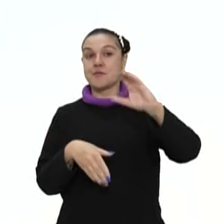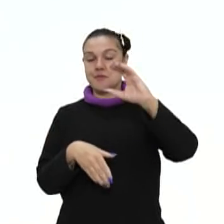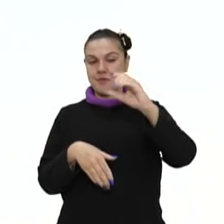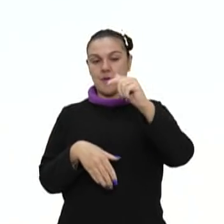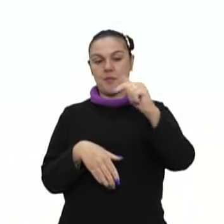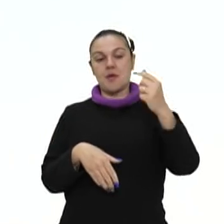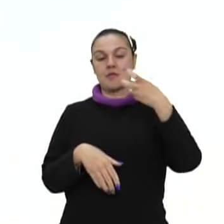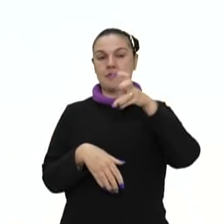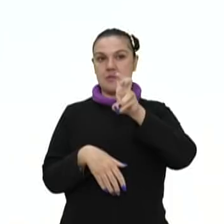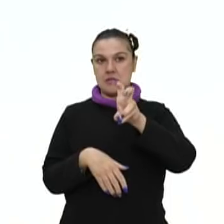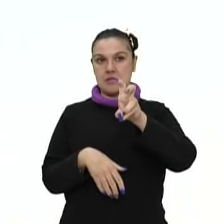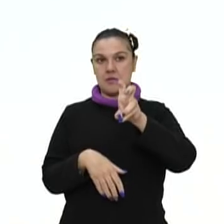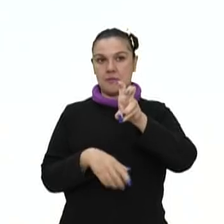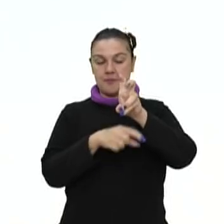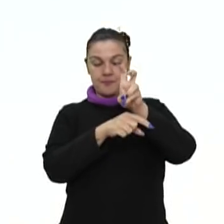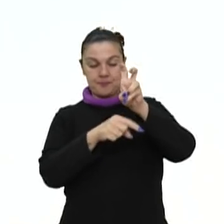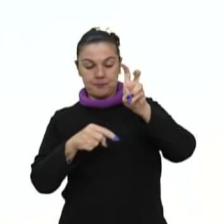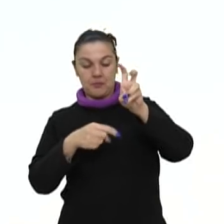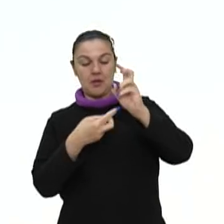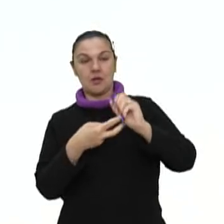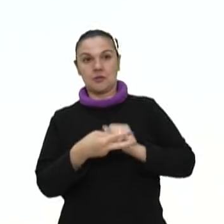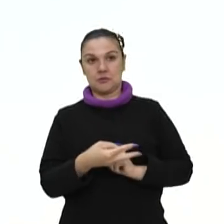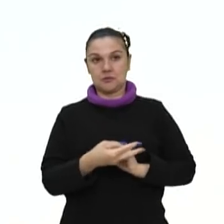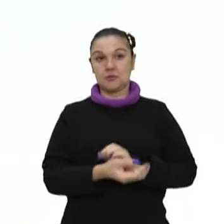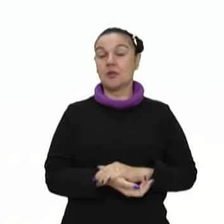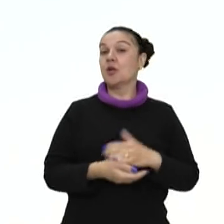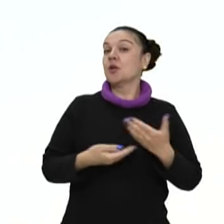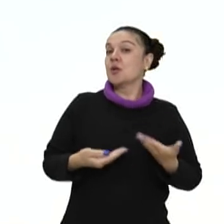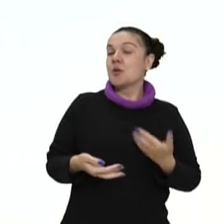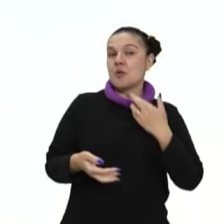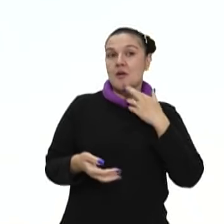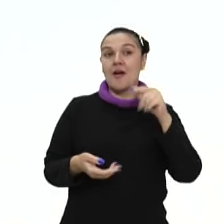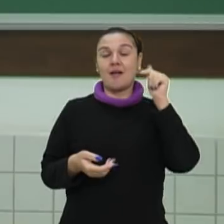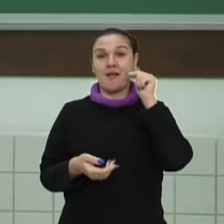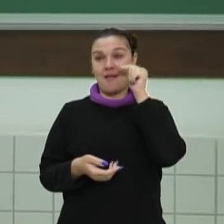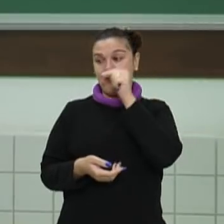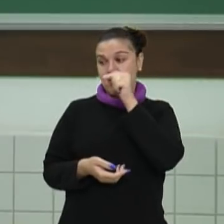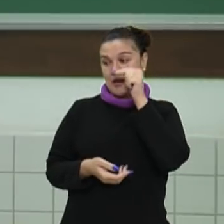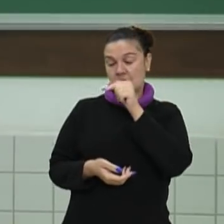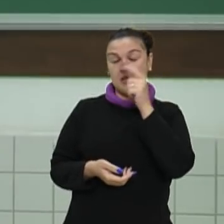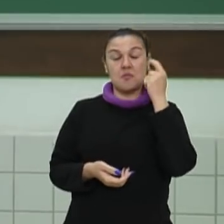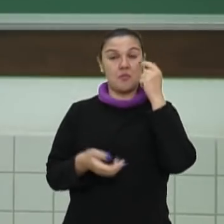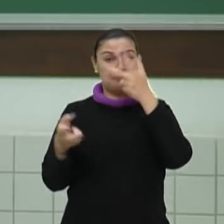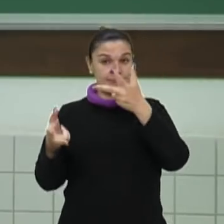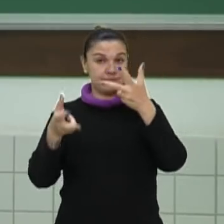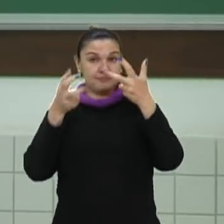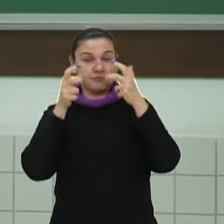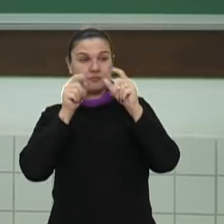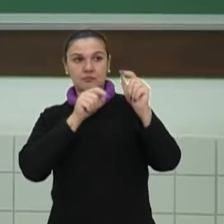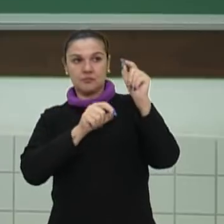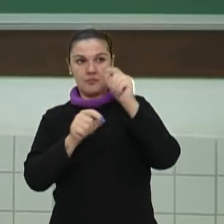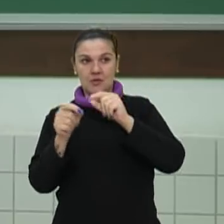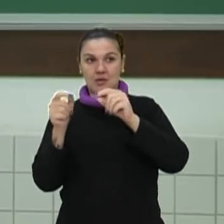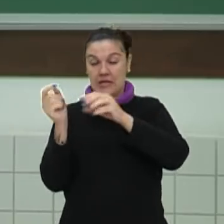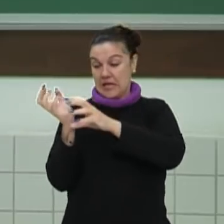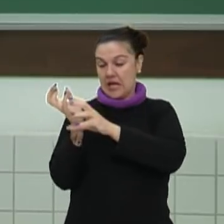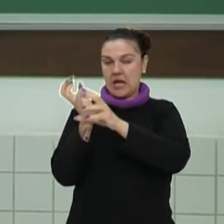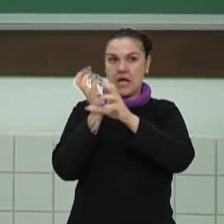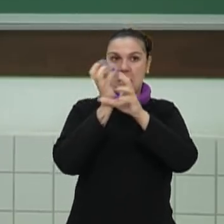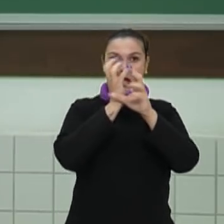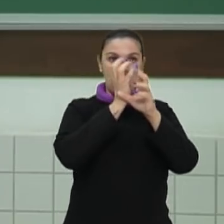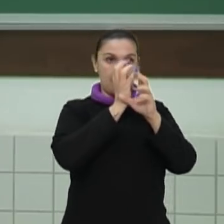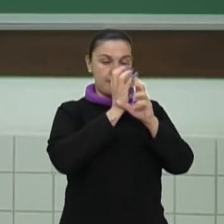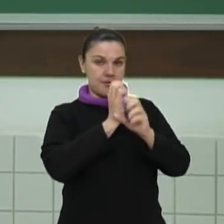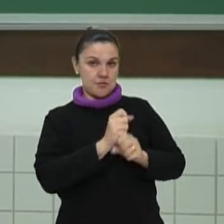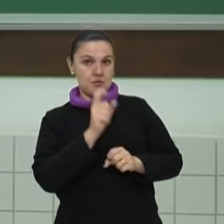como está aqui, né? Então fica menos 5 sobre o valor de A, que é 2. Então, nesse caso, você pode perceber o seguinte, que a soma das duas